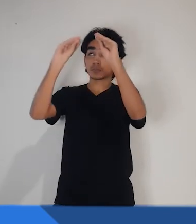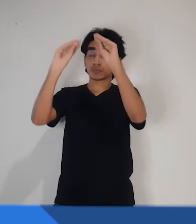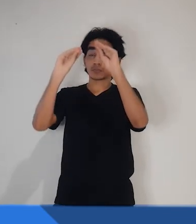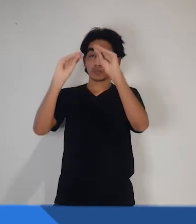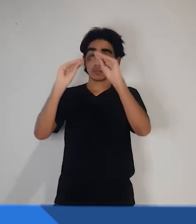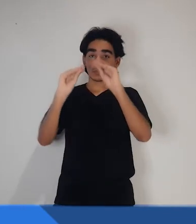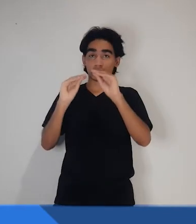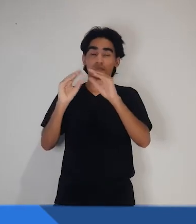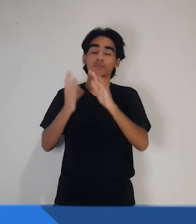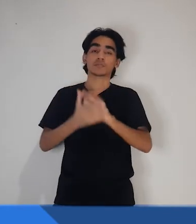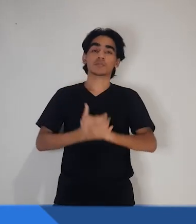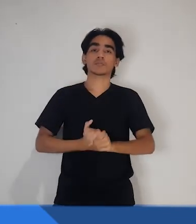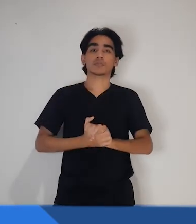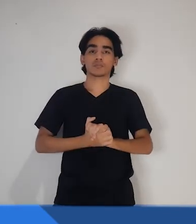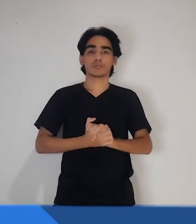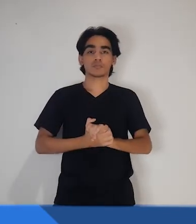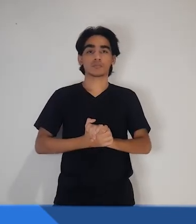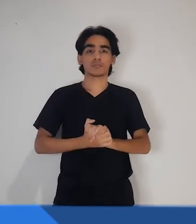contextos,